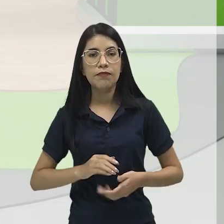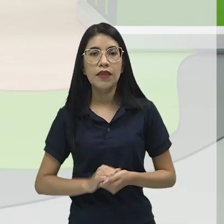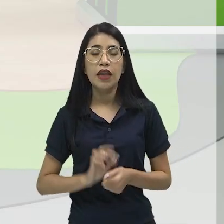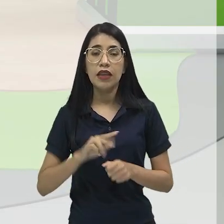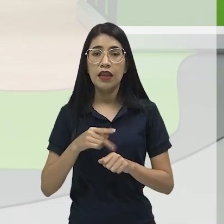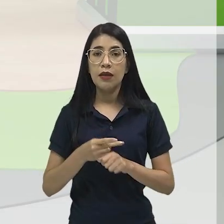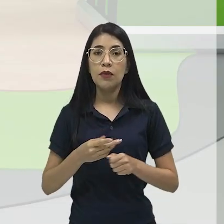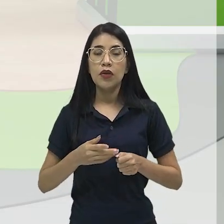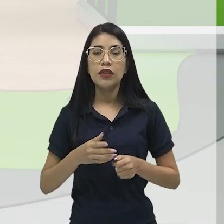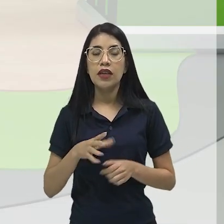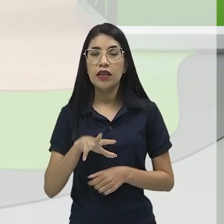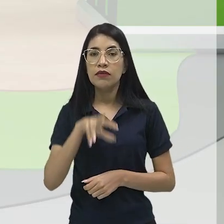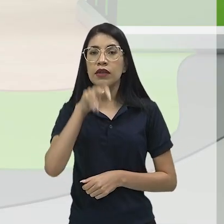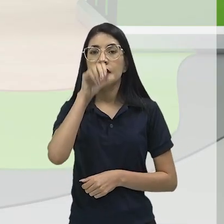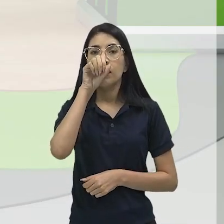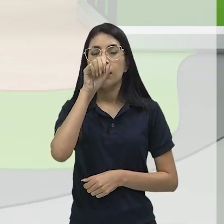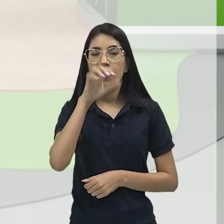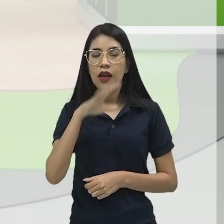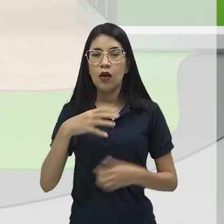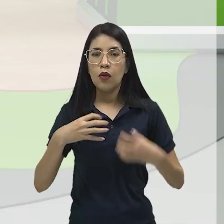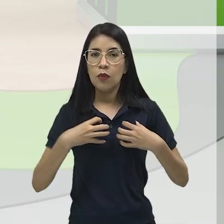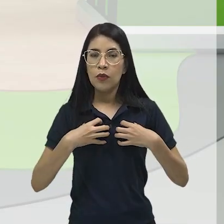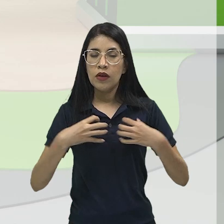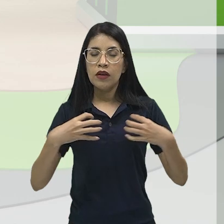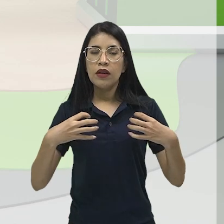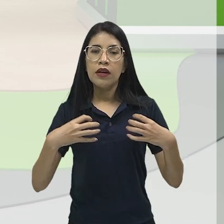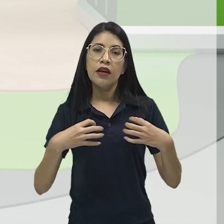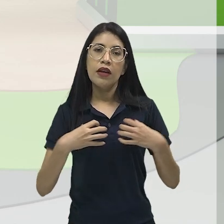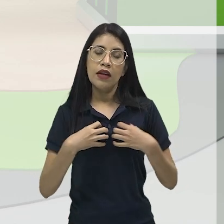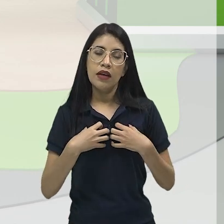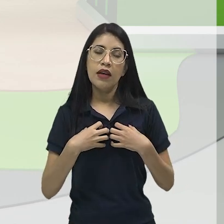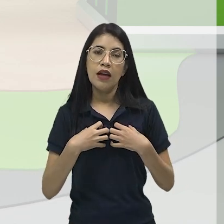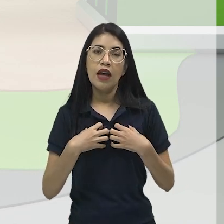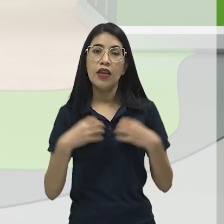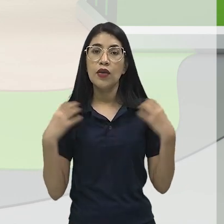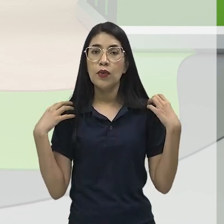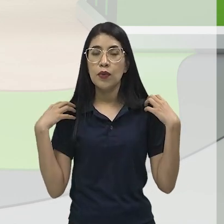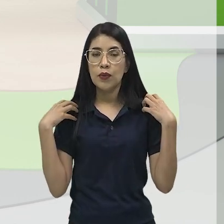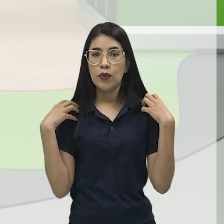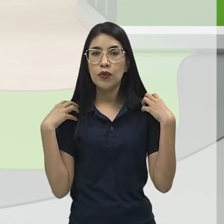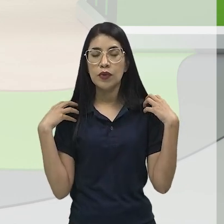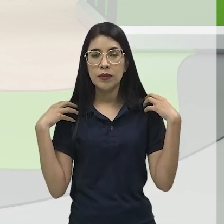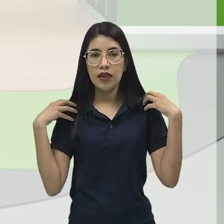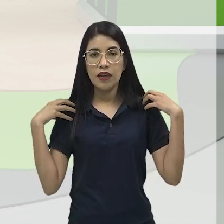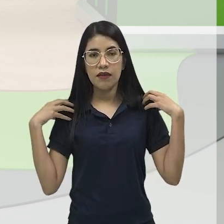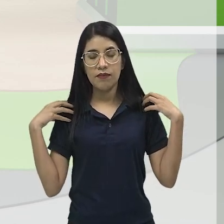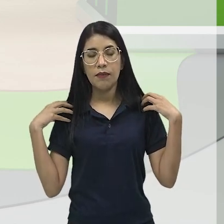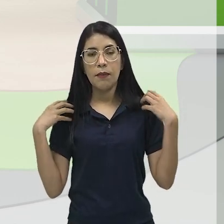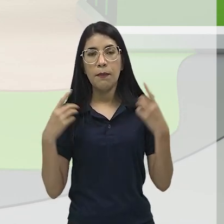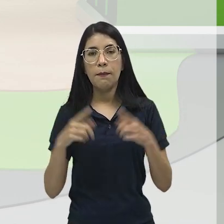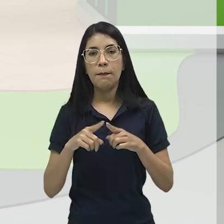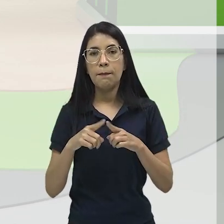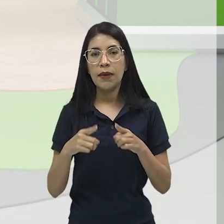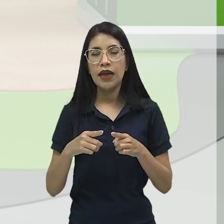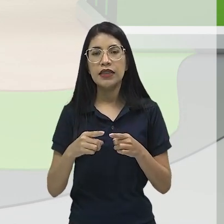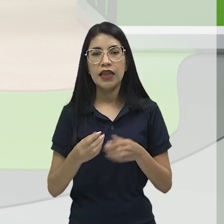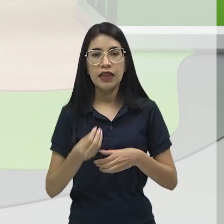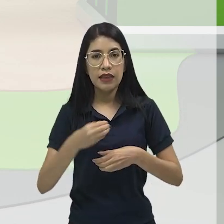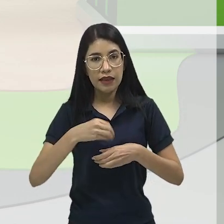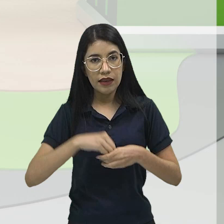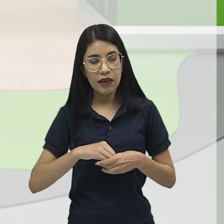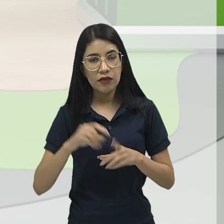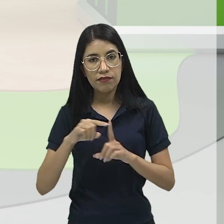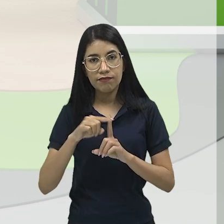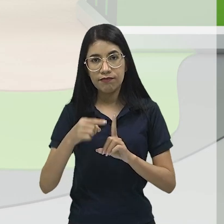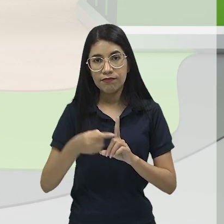Depois que o bebê começa a respirar, que enche o pulmão, é que os ombros eles ficam mais largos do que a cabeça, mas enquanto ele está lá